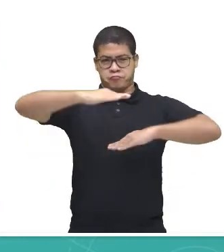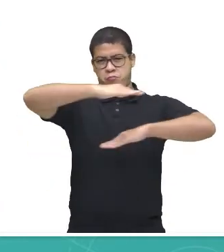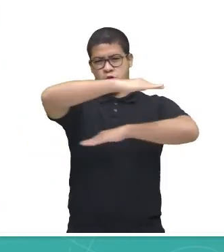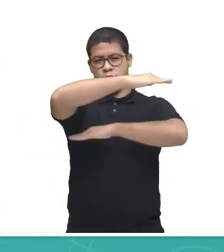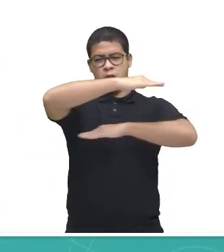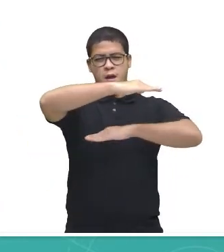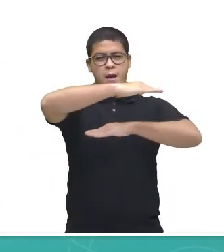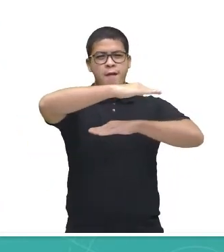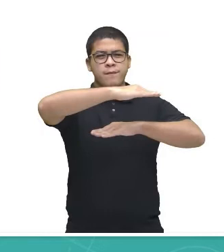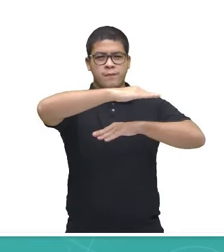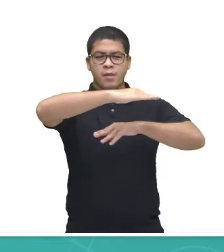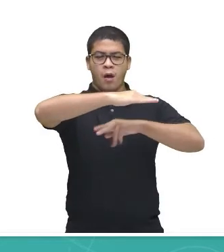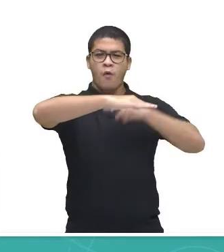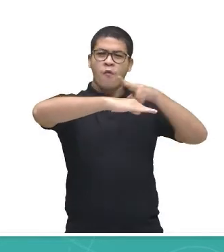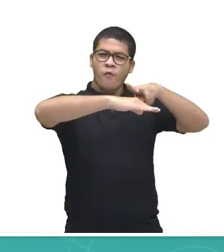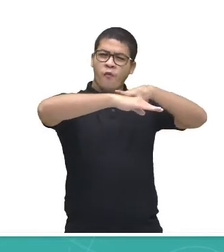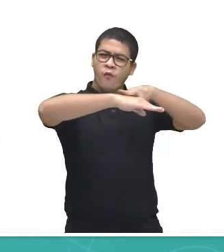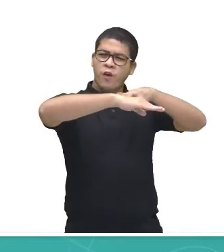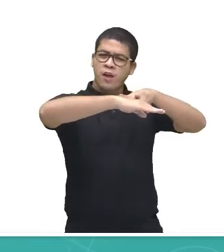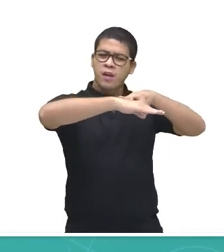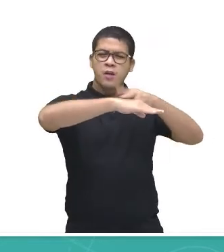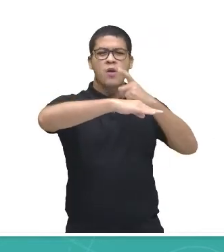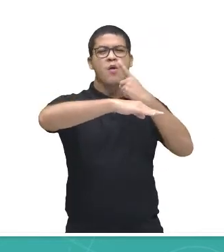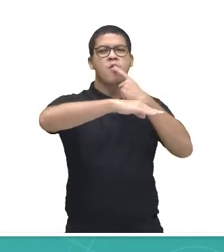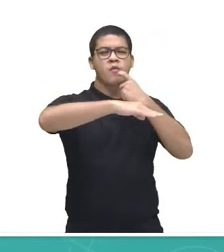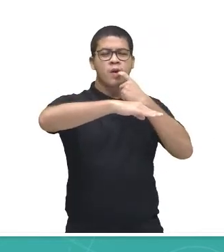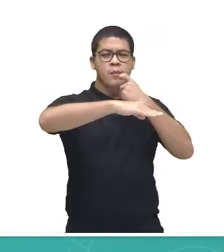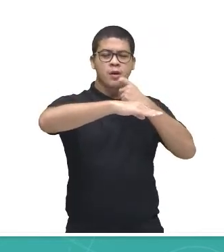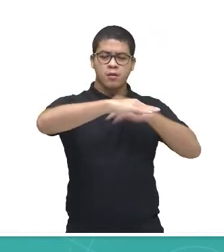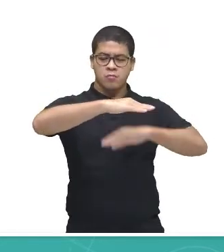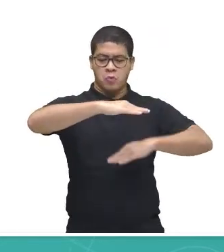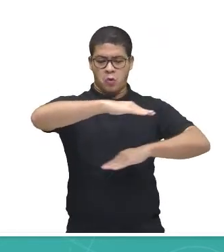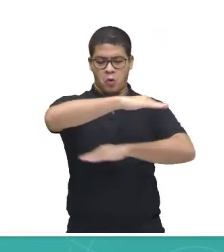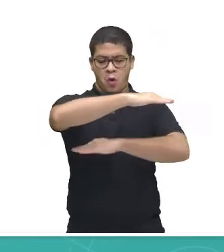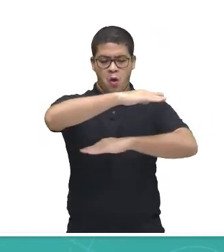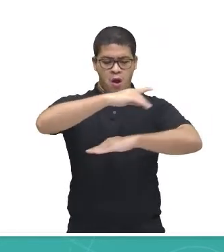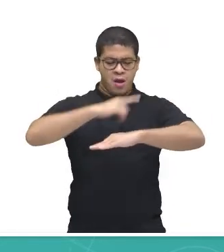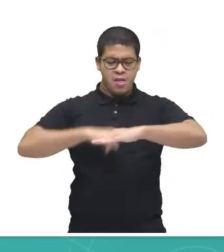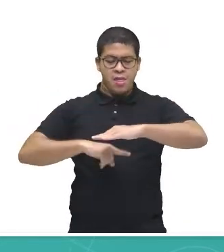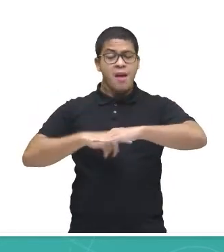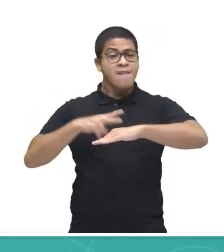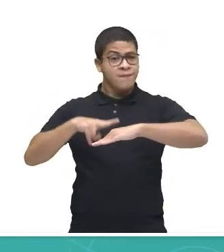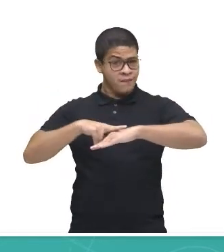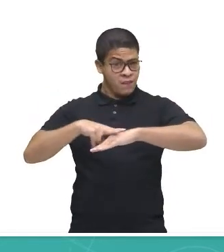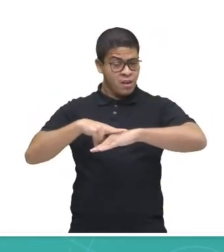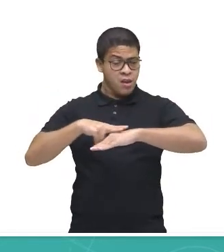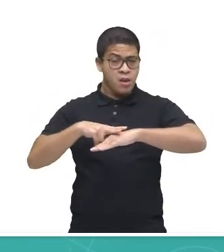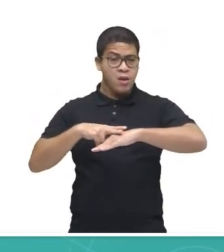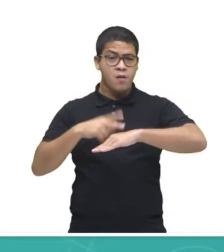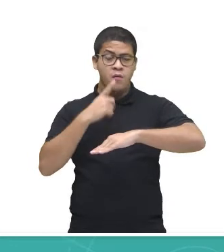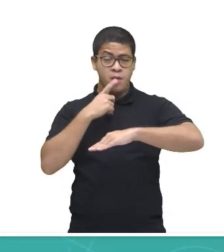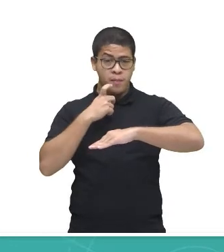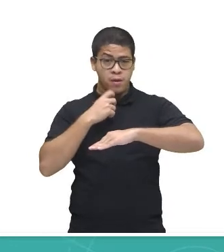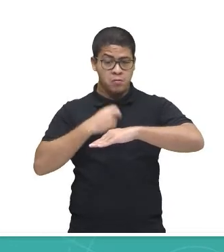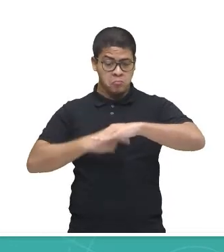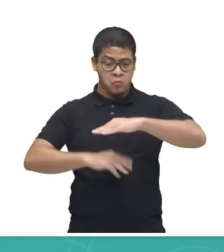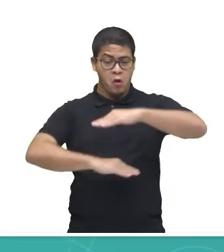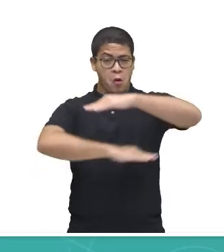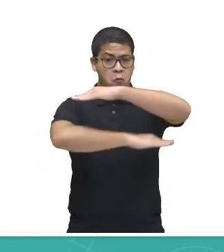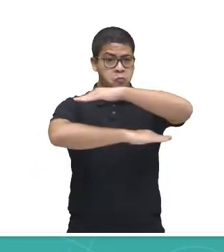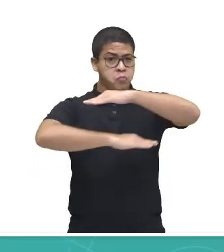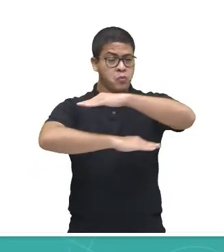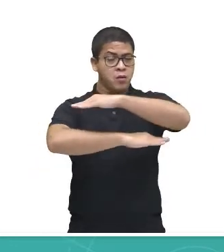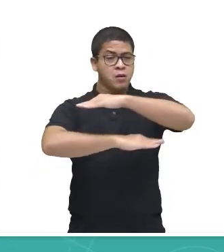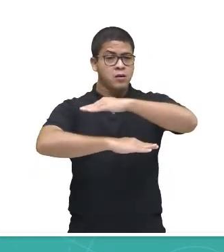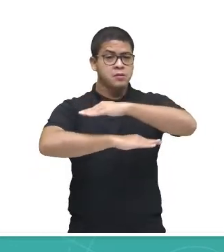e esses dois ângulos em vermelho, tá? De qualquer maneira, Não se esqueçam que essa